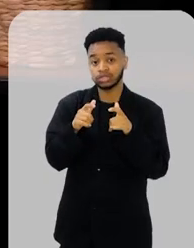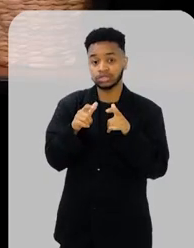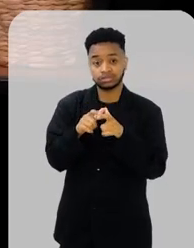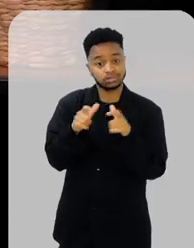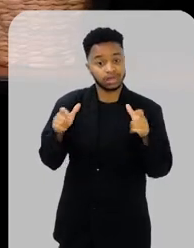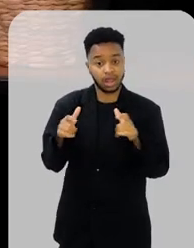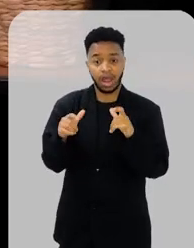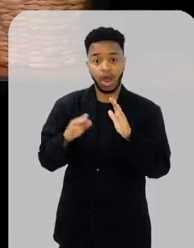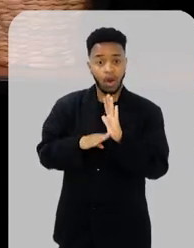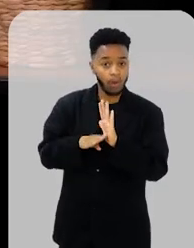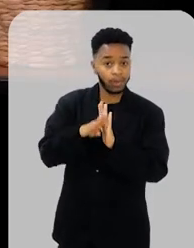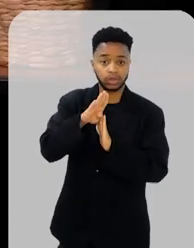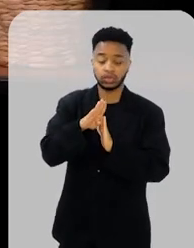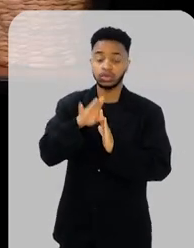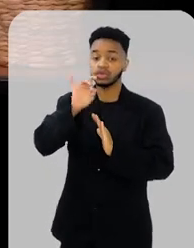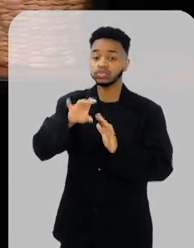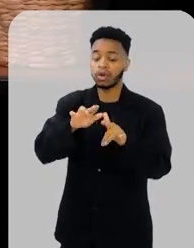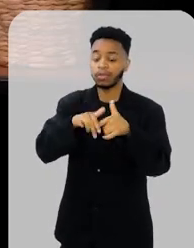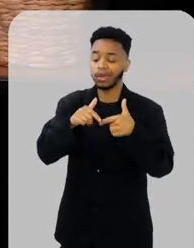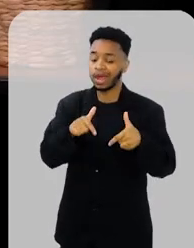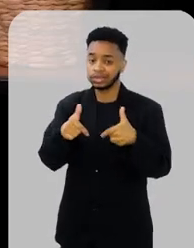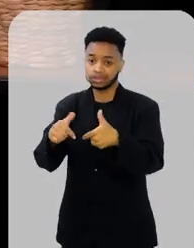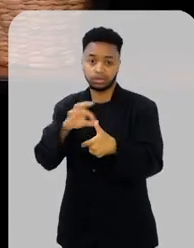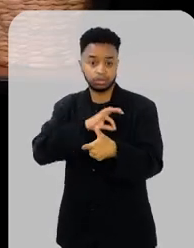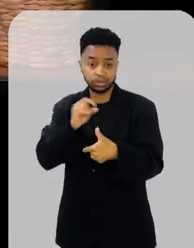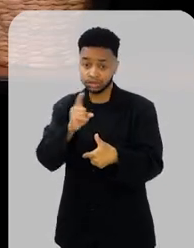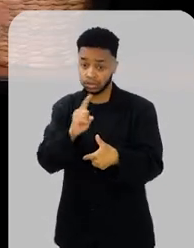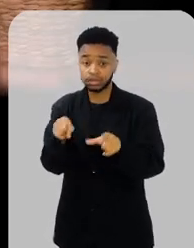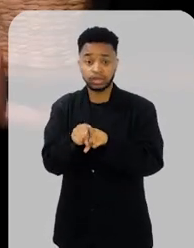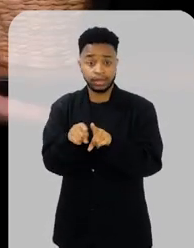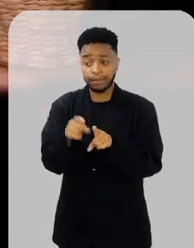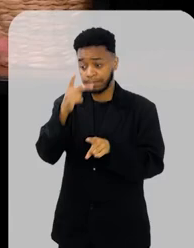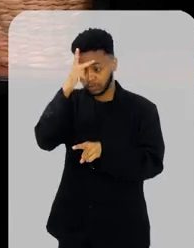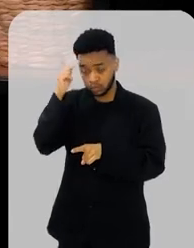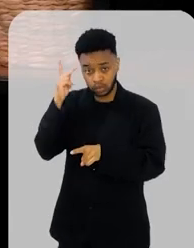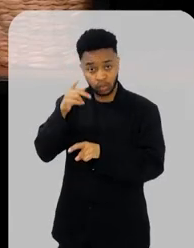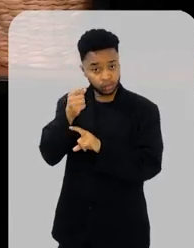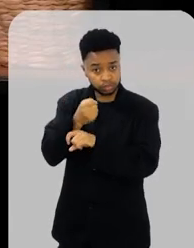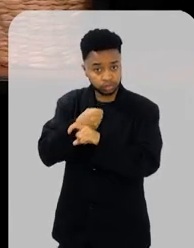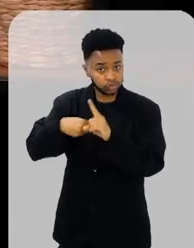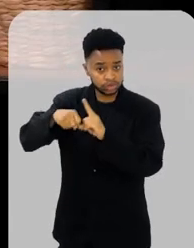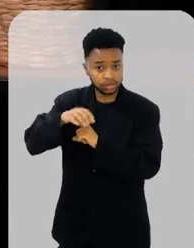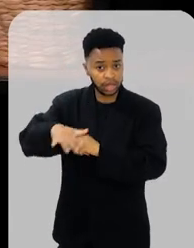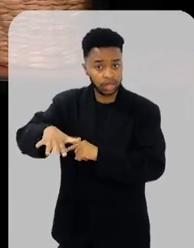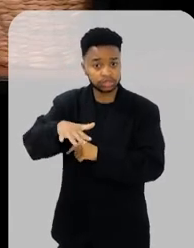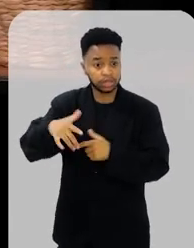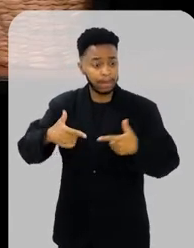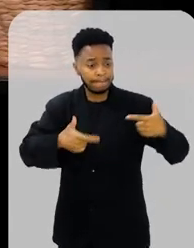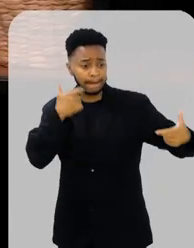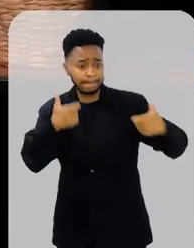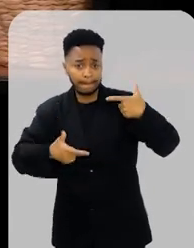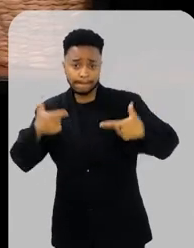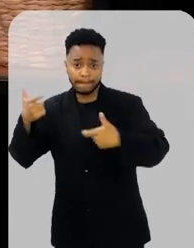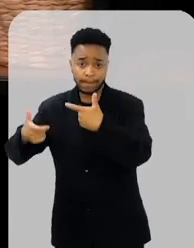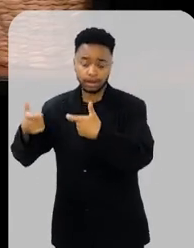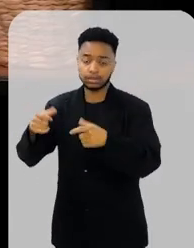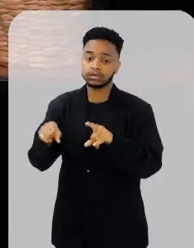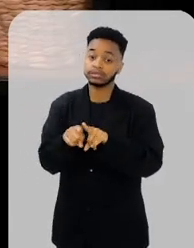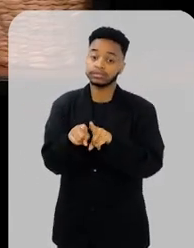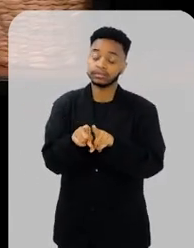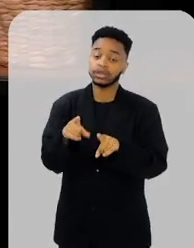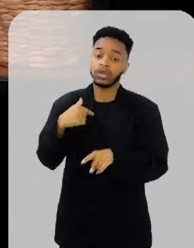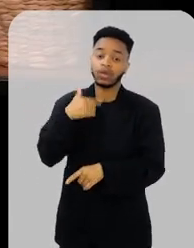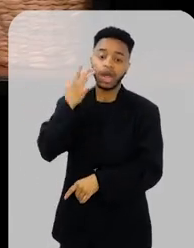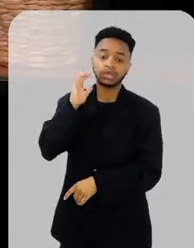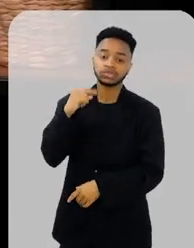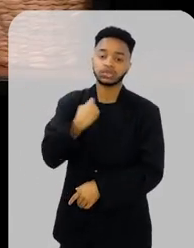as mortes, e mortes não só por intervenção policial, como também pessoas comuns, né, se matando. Então,